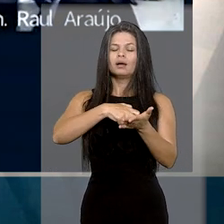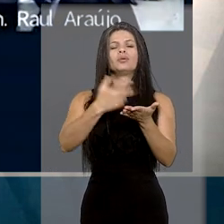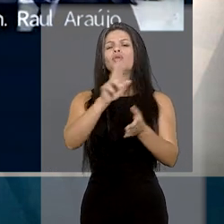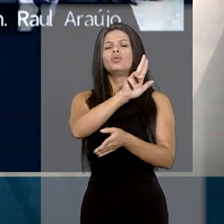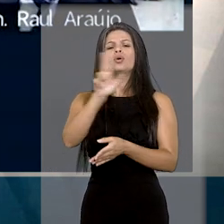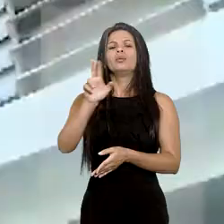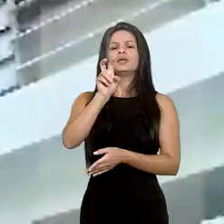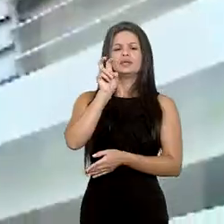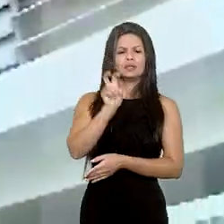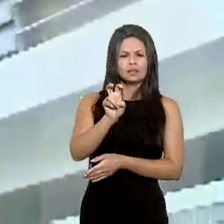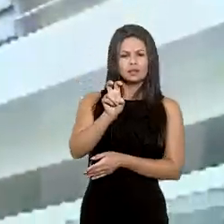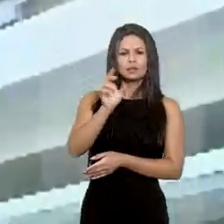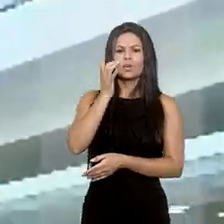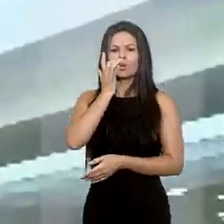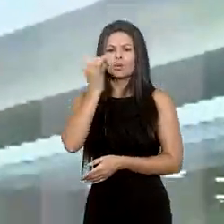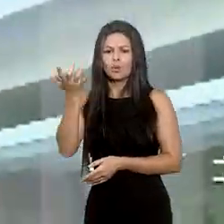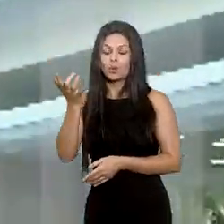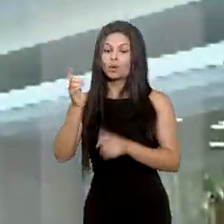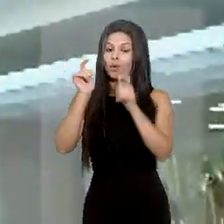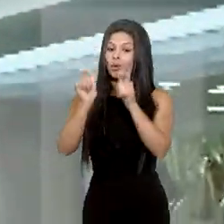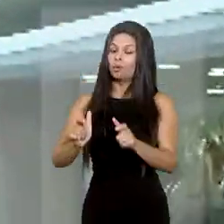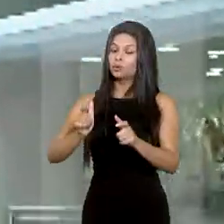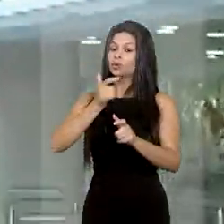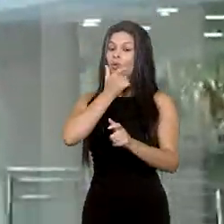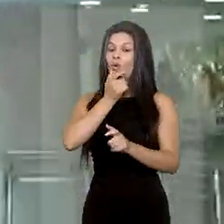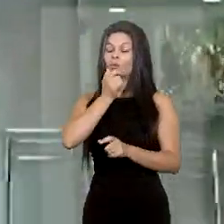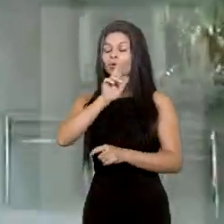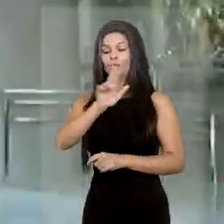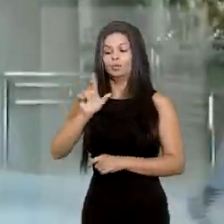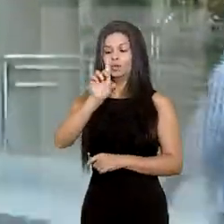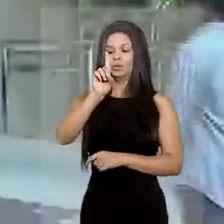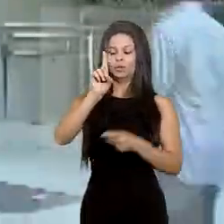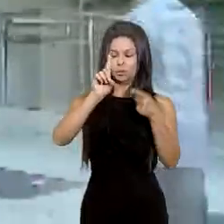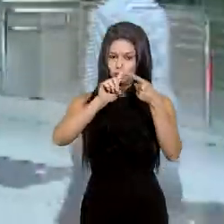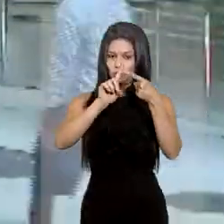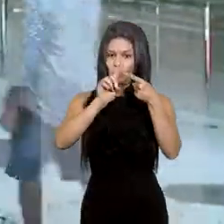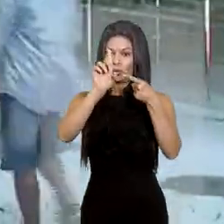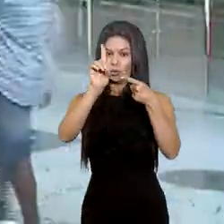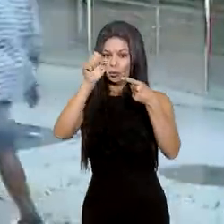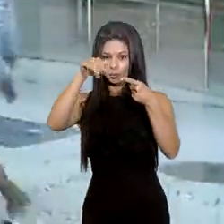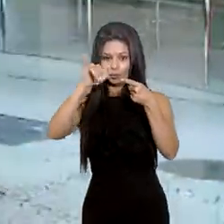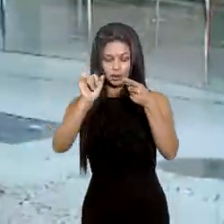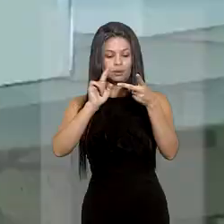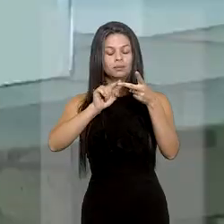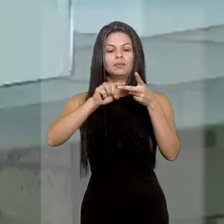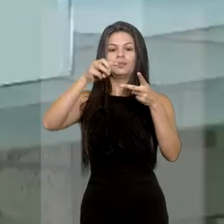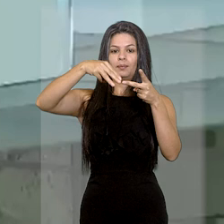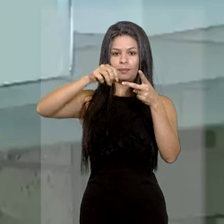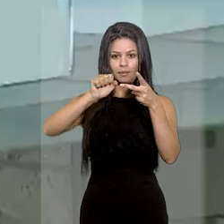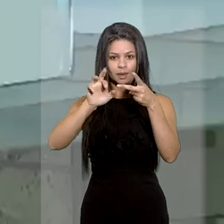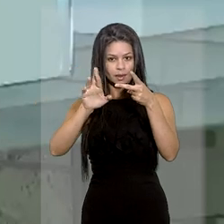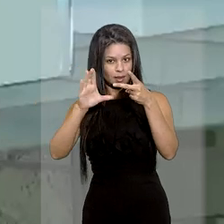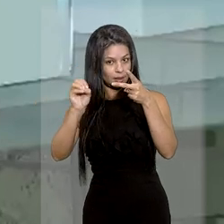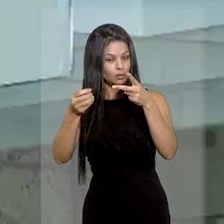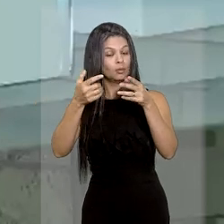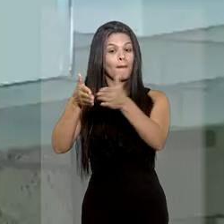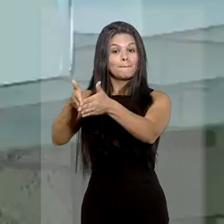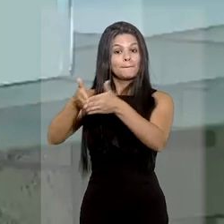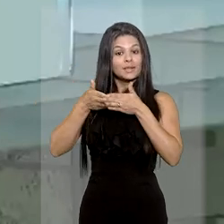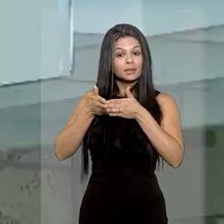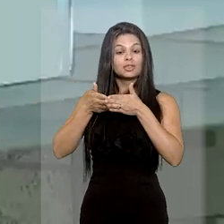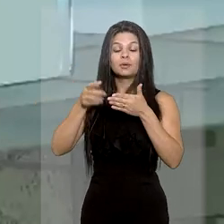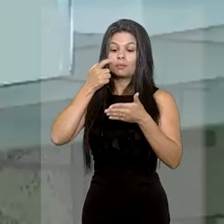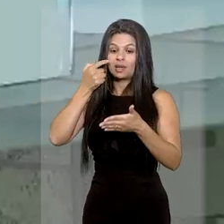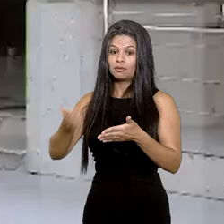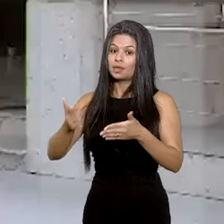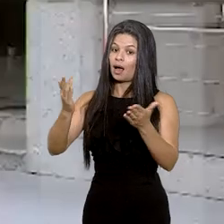o quinto do Ouro Nos quais domingo Inácio Brasão e Marco Antônio Barbosa de Alencar pediram para ter acesso às